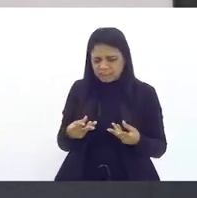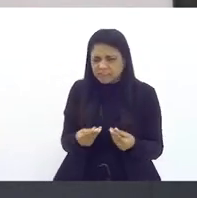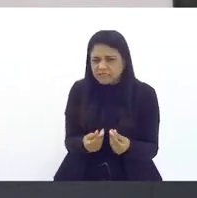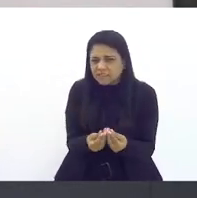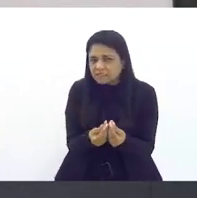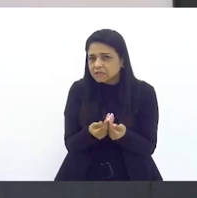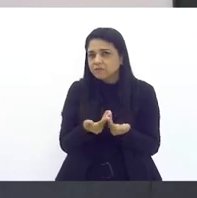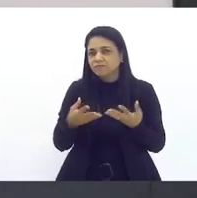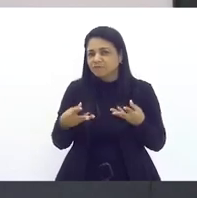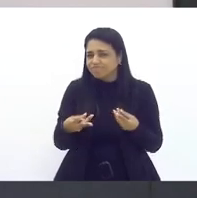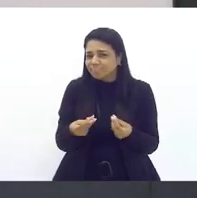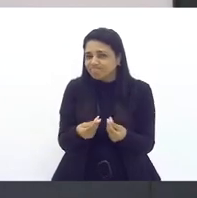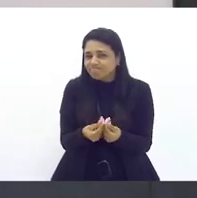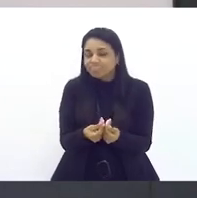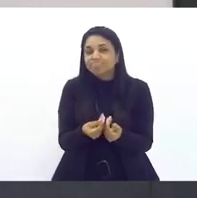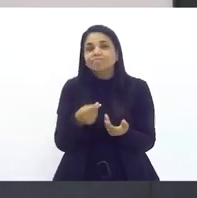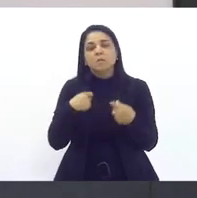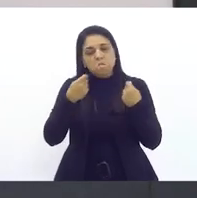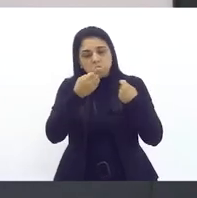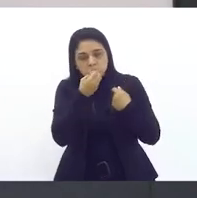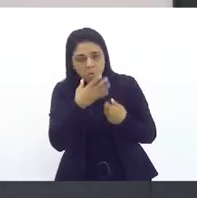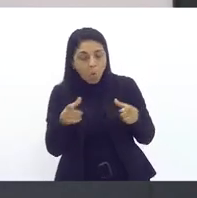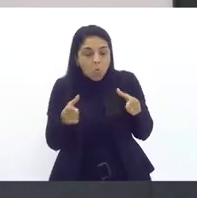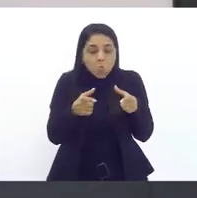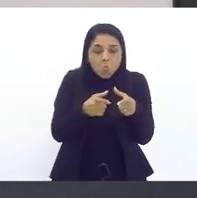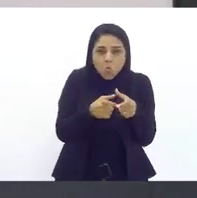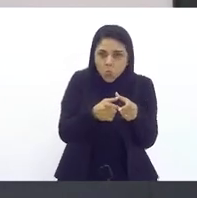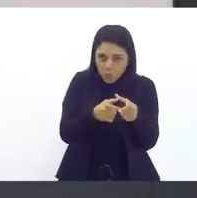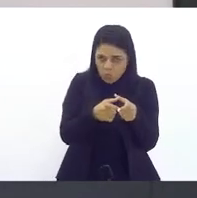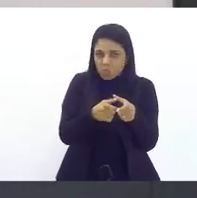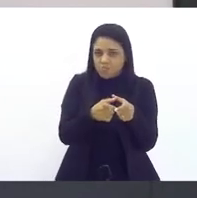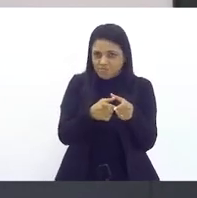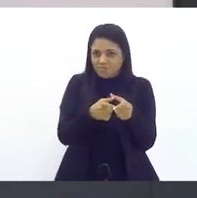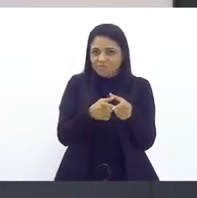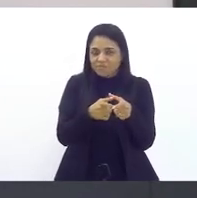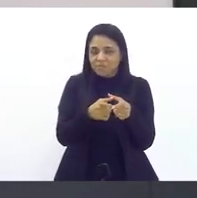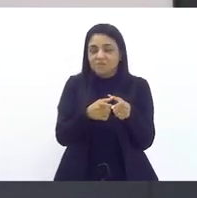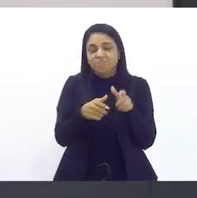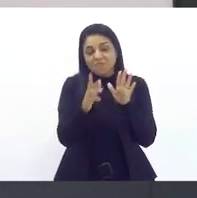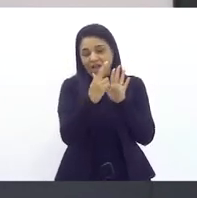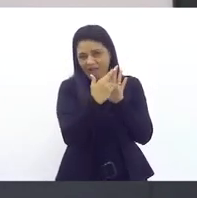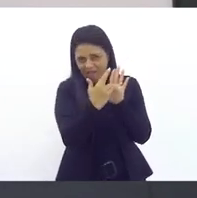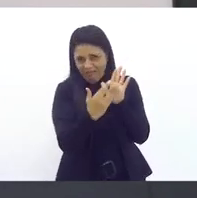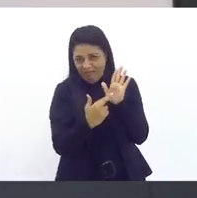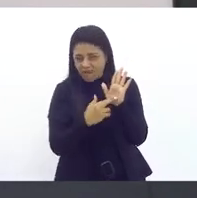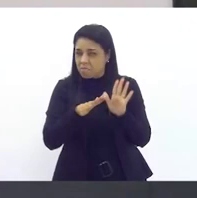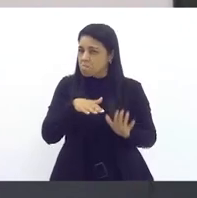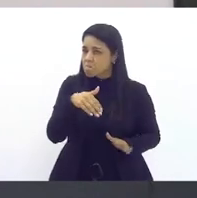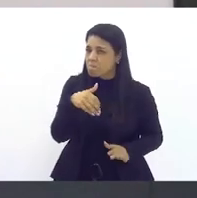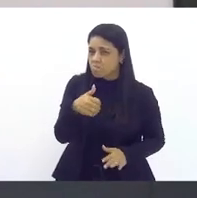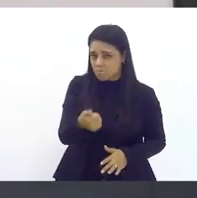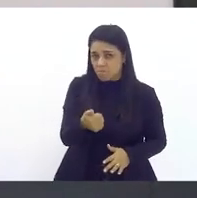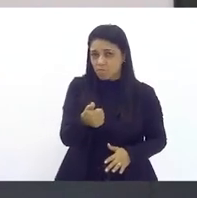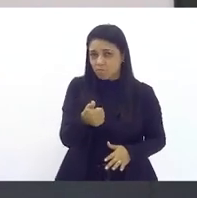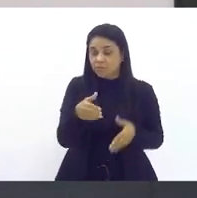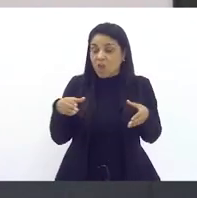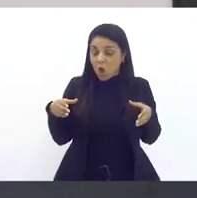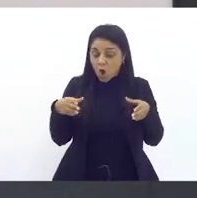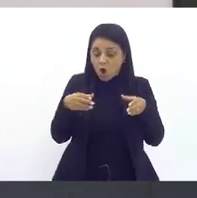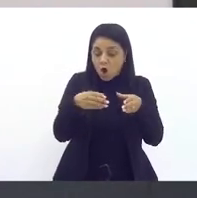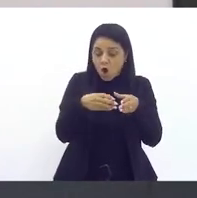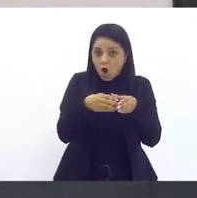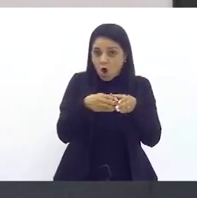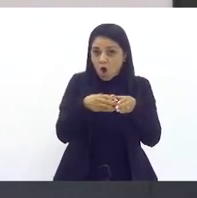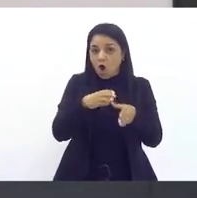é sempre boa ela ser feita com um grupo pequeno. Então, via de regra, a gente prefere, né, deputado Luiz Paulo, que a comissão